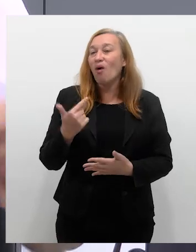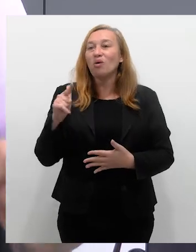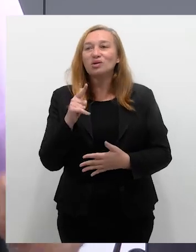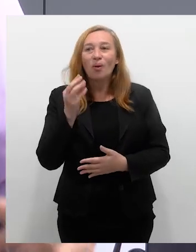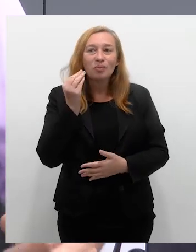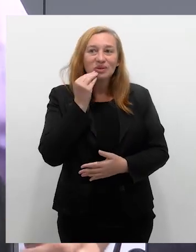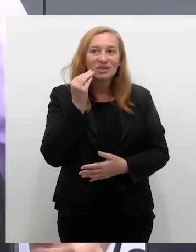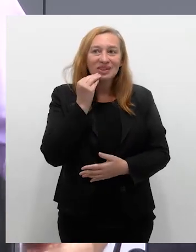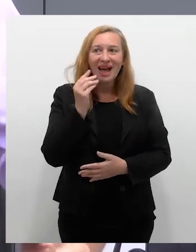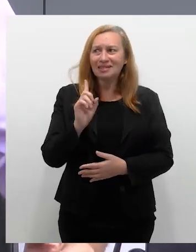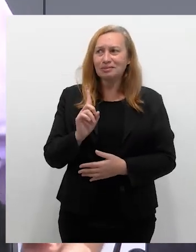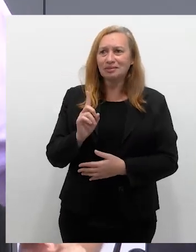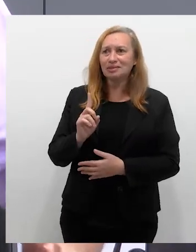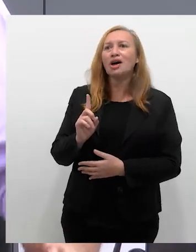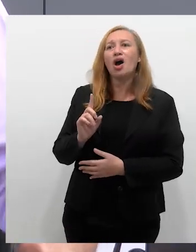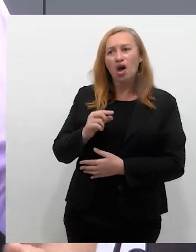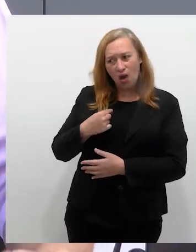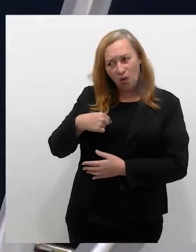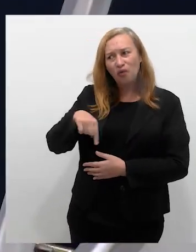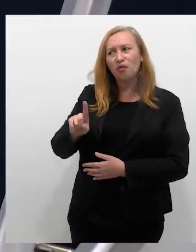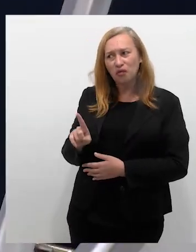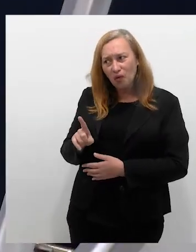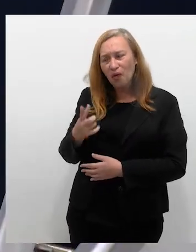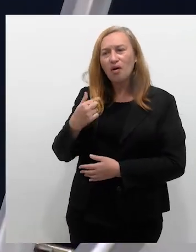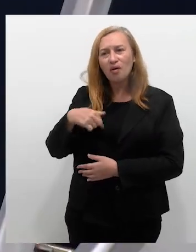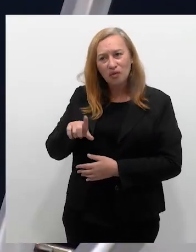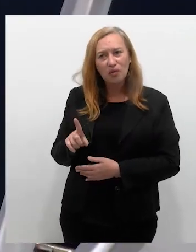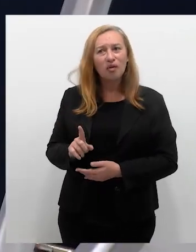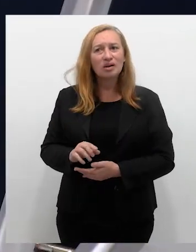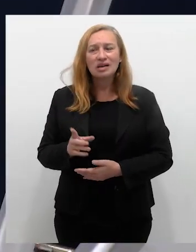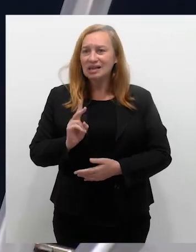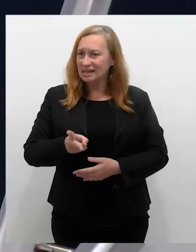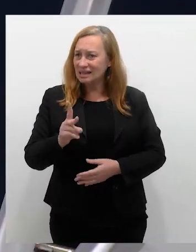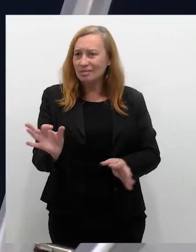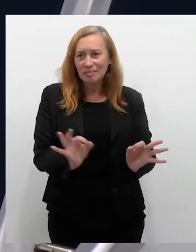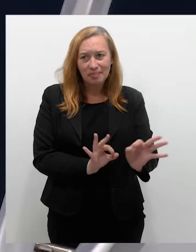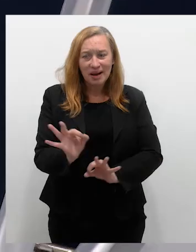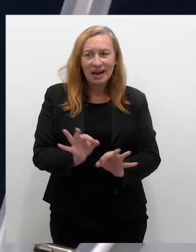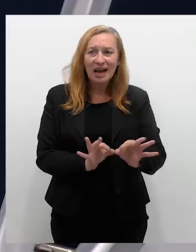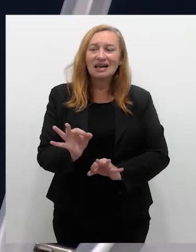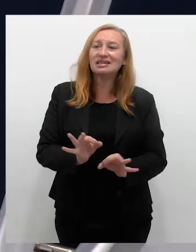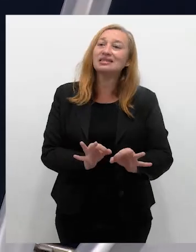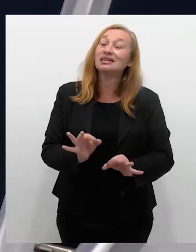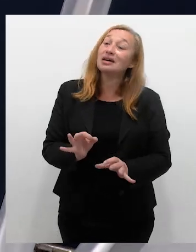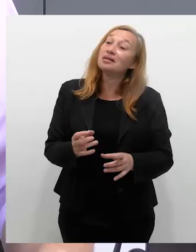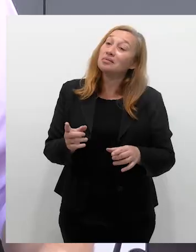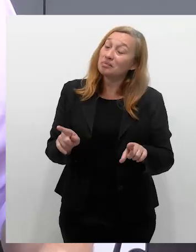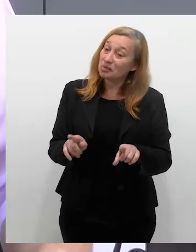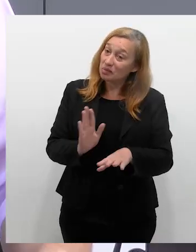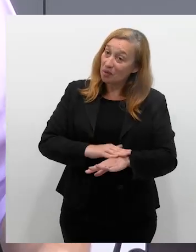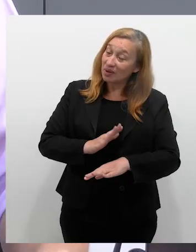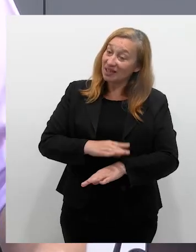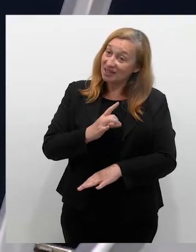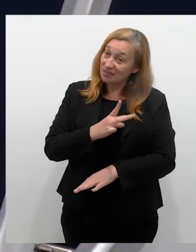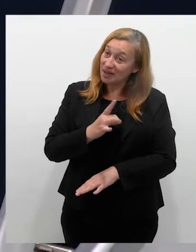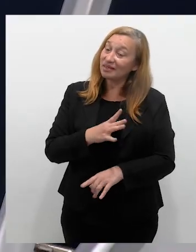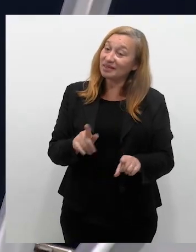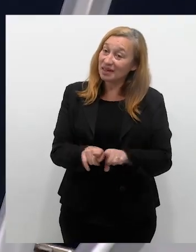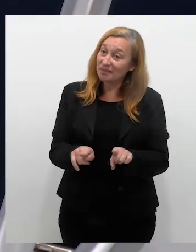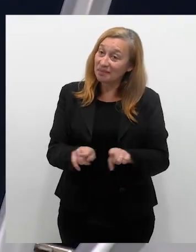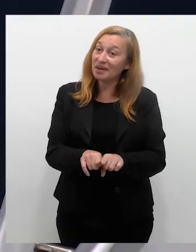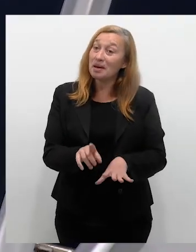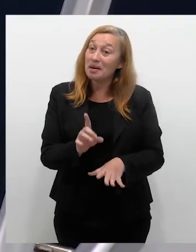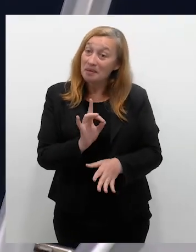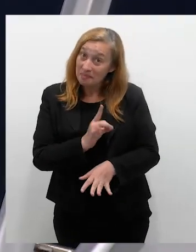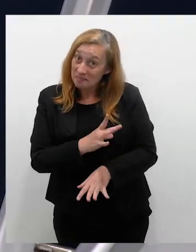uma outra oportunidade ali dentro. Lógico, vou. Nossa. Como você disse, tem que estar sempre preparada. Até quando tá com medo. Até quando tá com medo. Tem